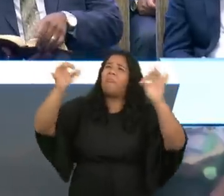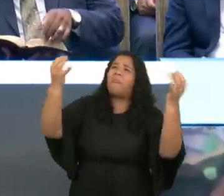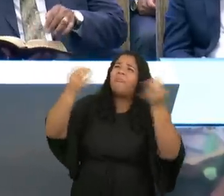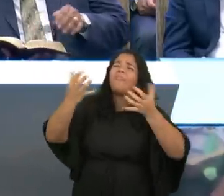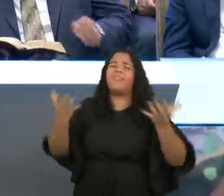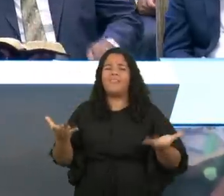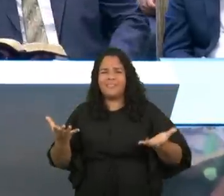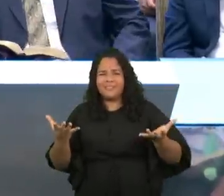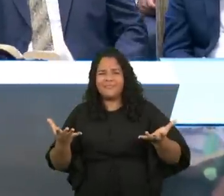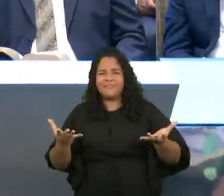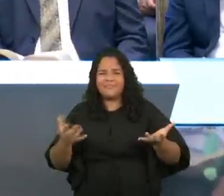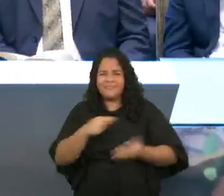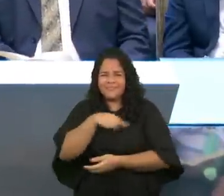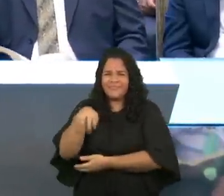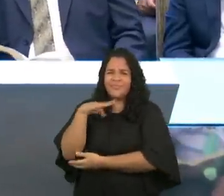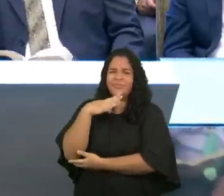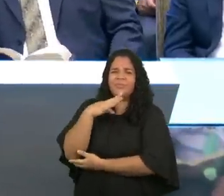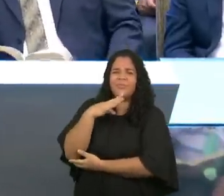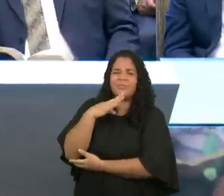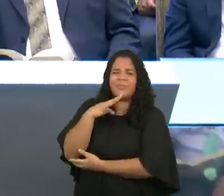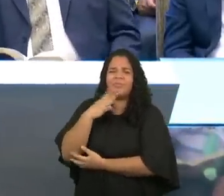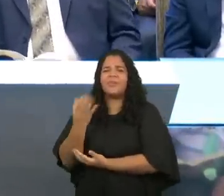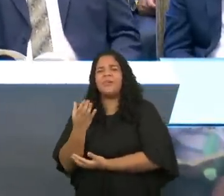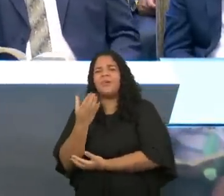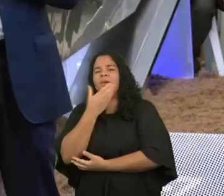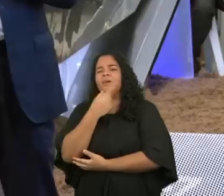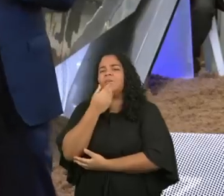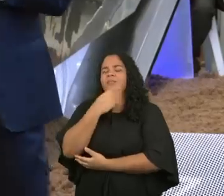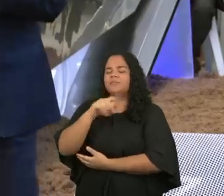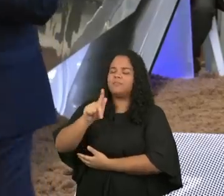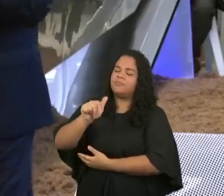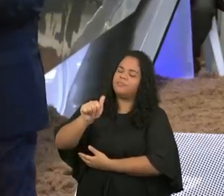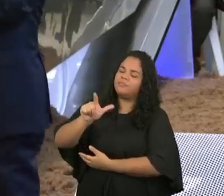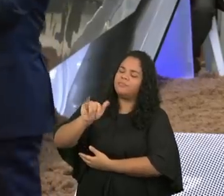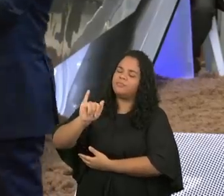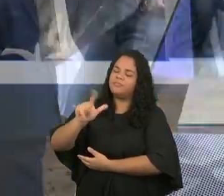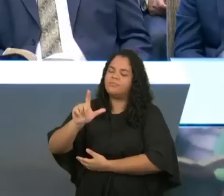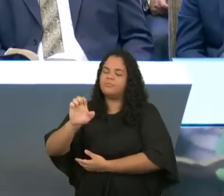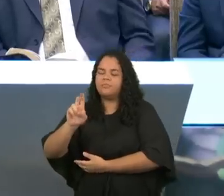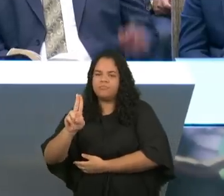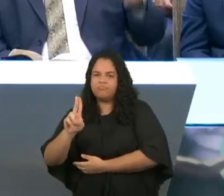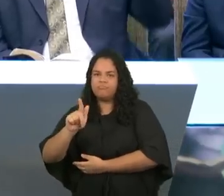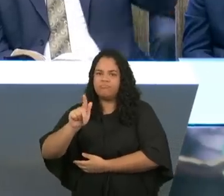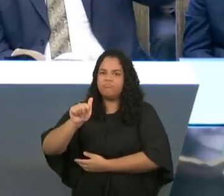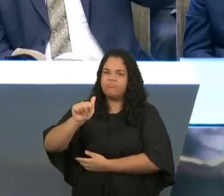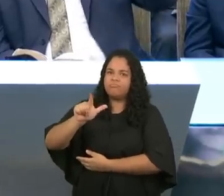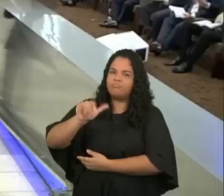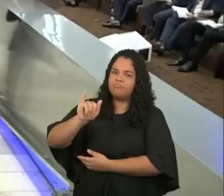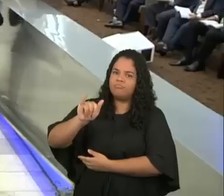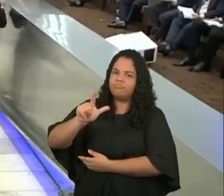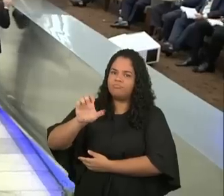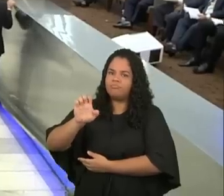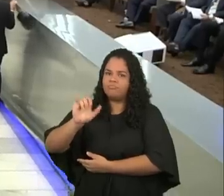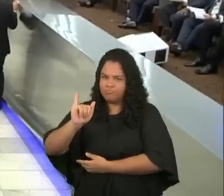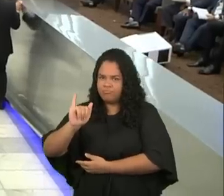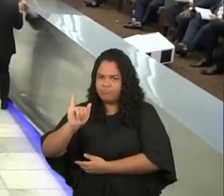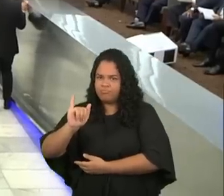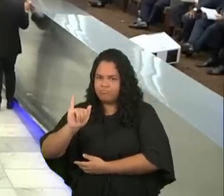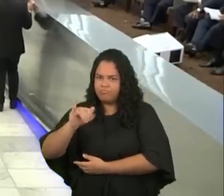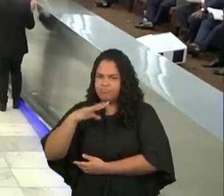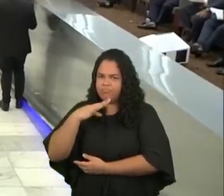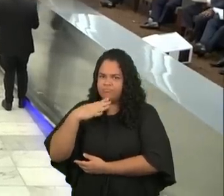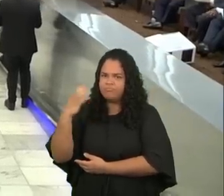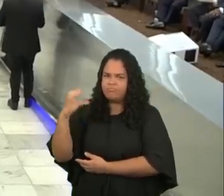falar em Galileu Galilei, que a igreja romana terminou levando para a Inquisição? Alguém já ouviu falar nele? Você sabe o que foi que ele disse numa obra